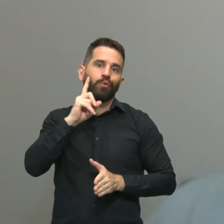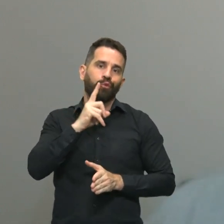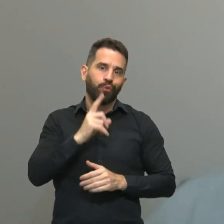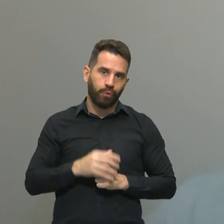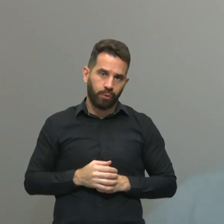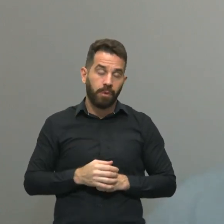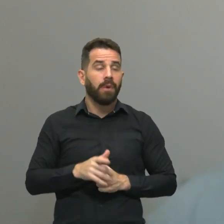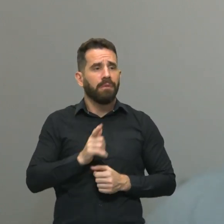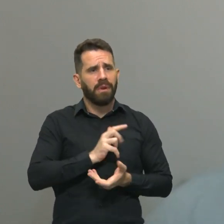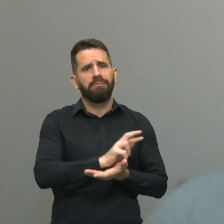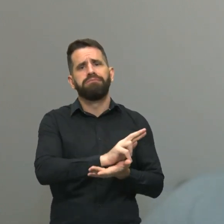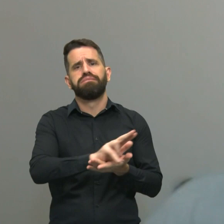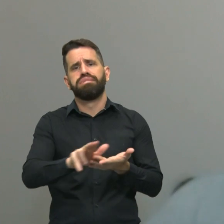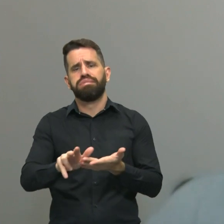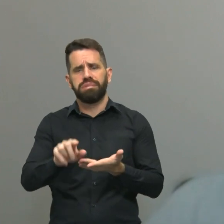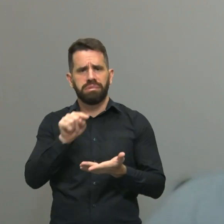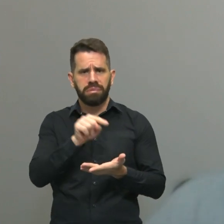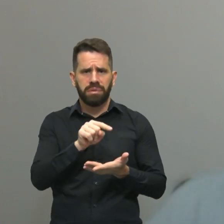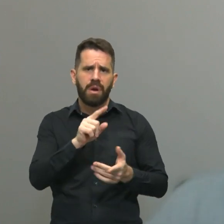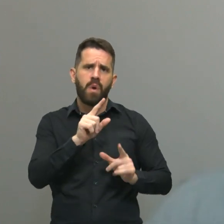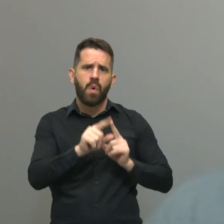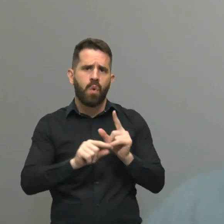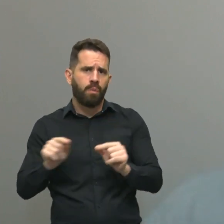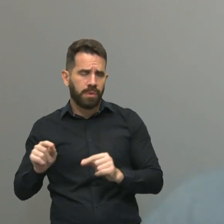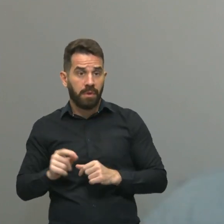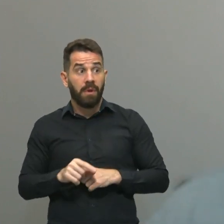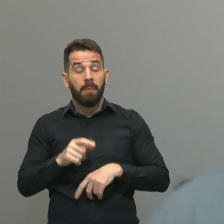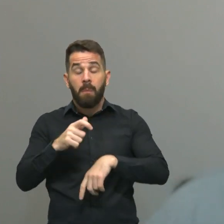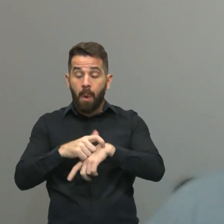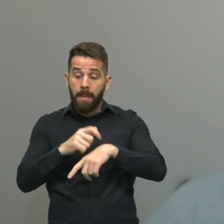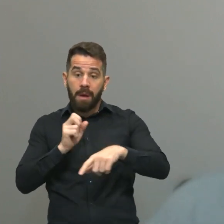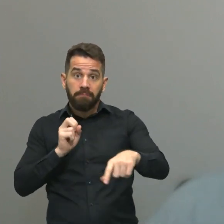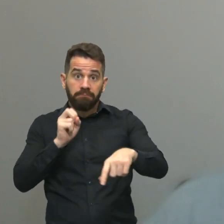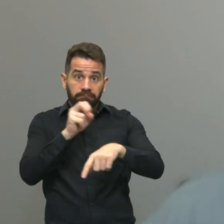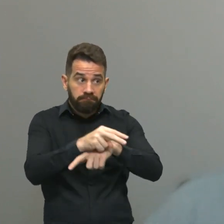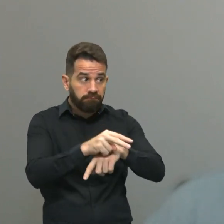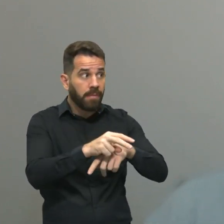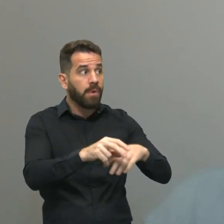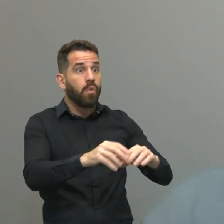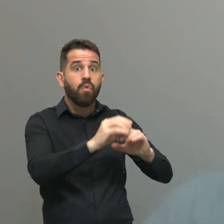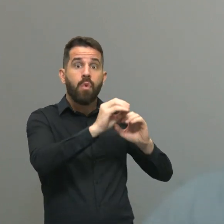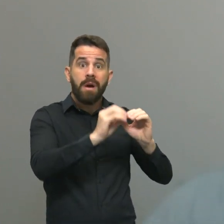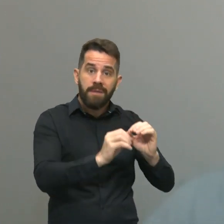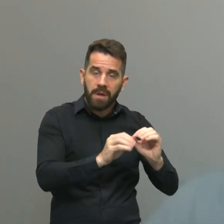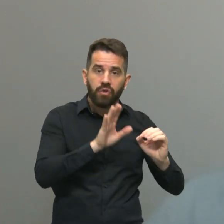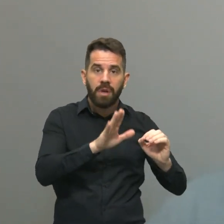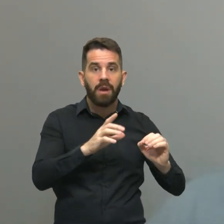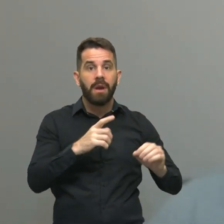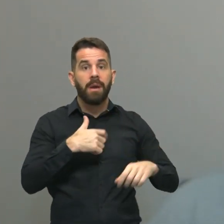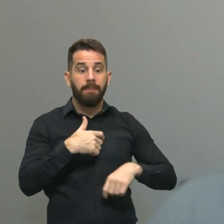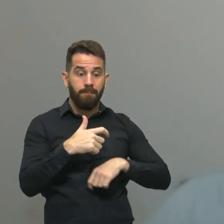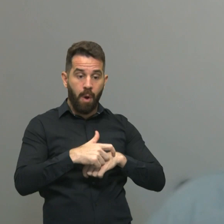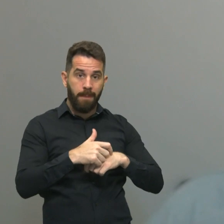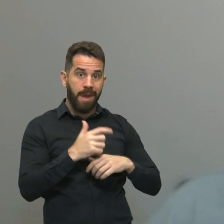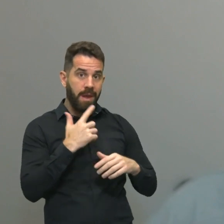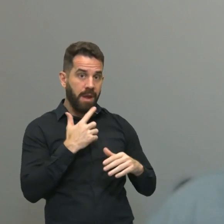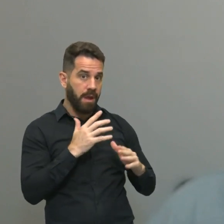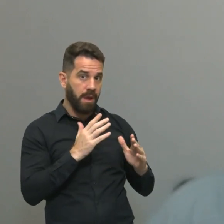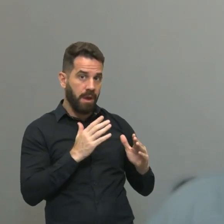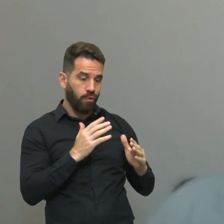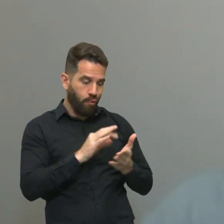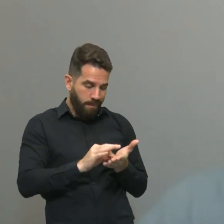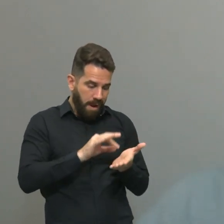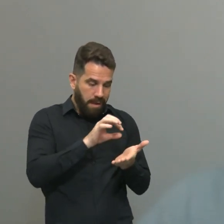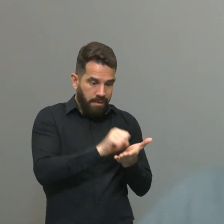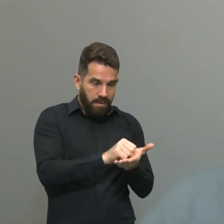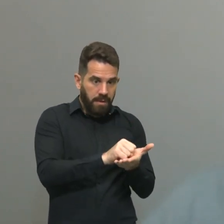o aluno ingressa na universidade, ele passa por um processo durante a matrícula, que é a análise da realidade socioeconômica